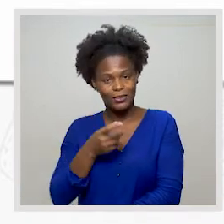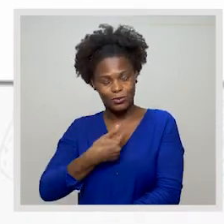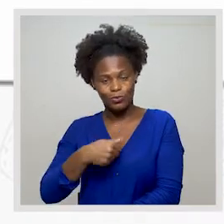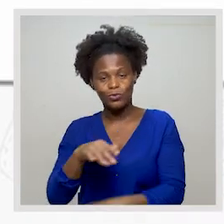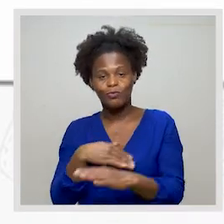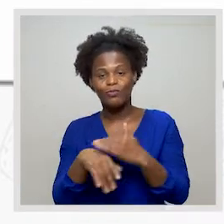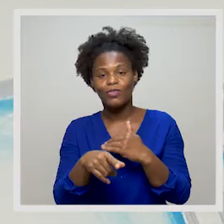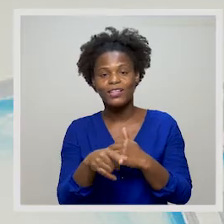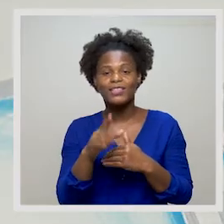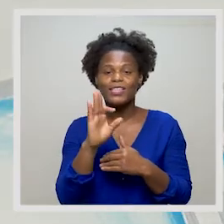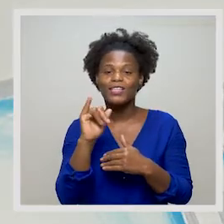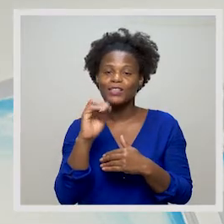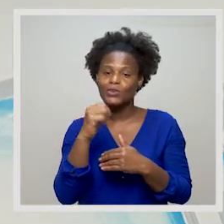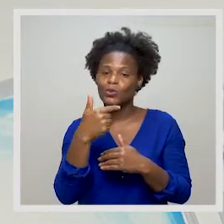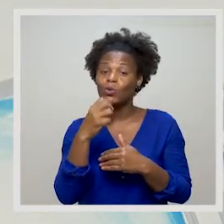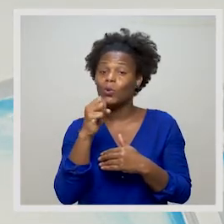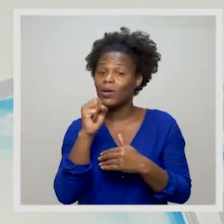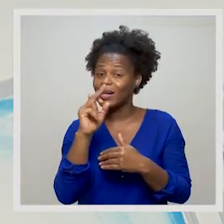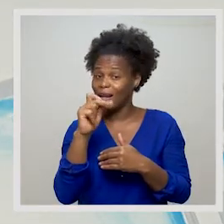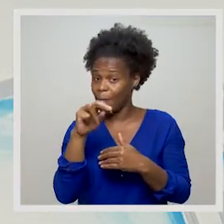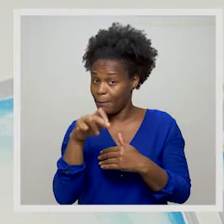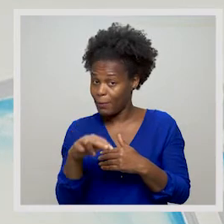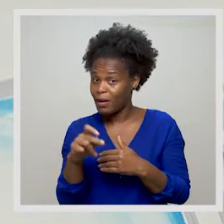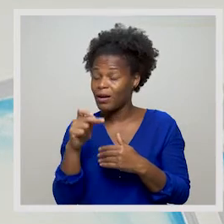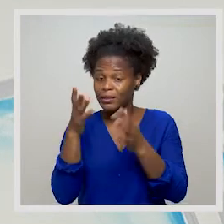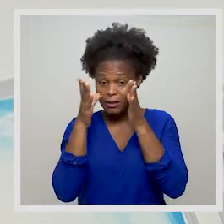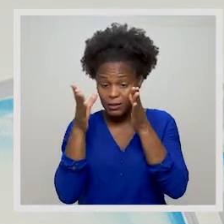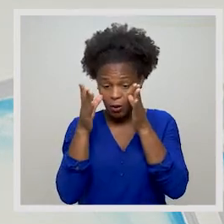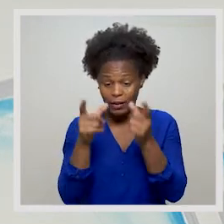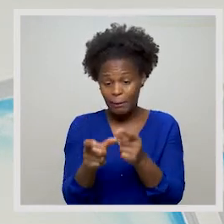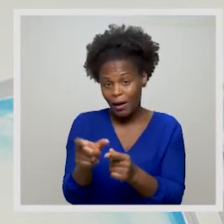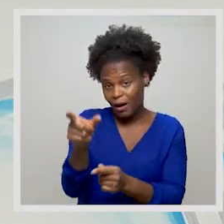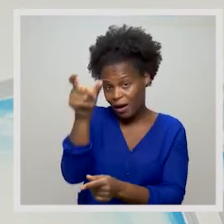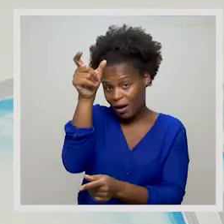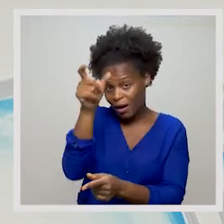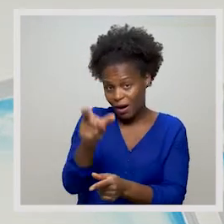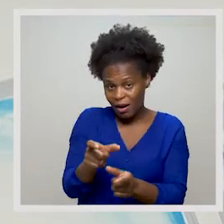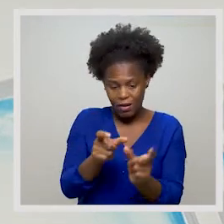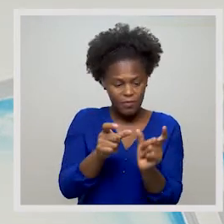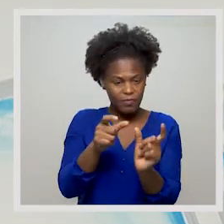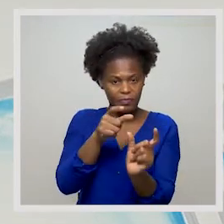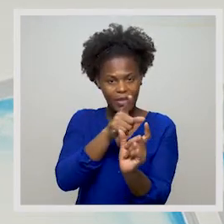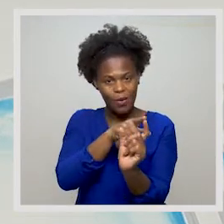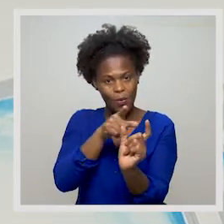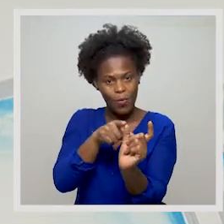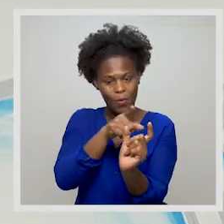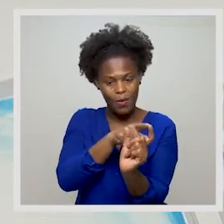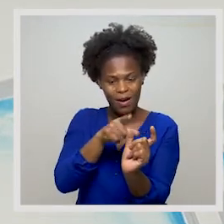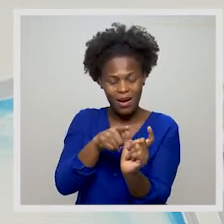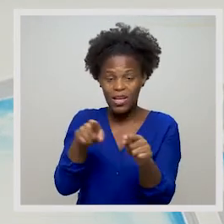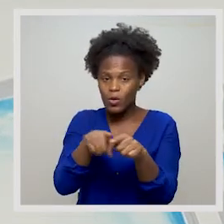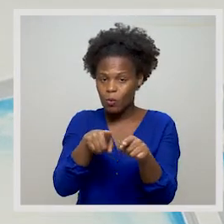é assim que formamos o histograma. Então, atenção, as classes, as barras, ok? Devem